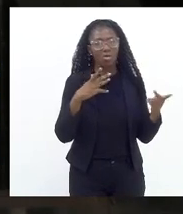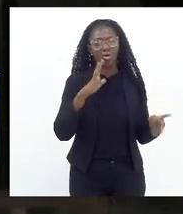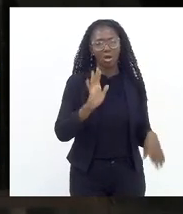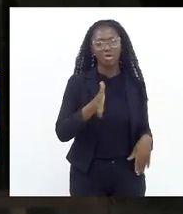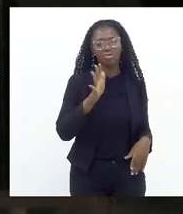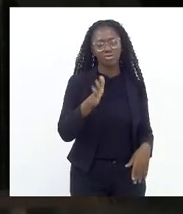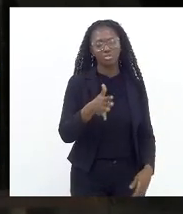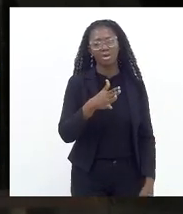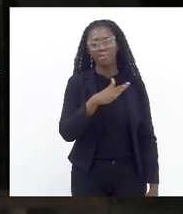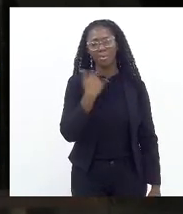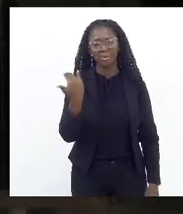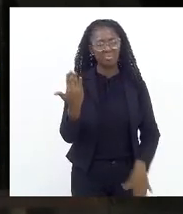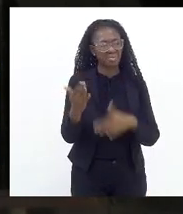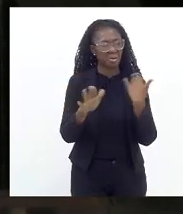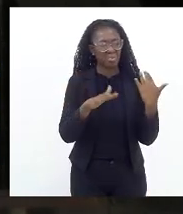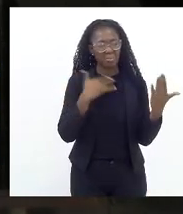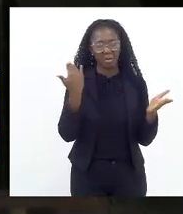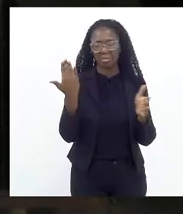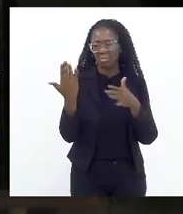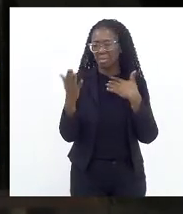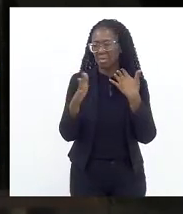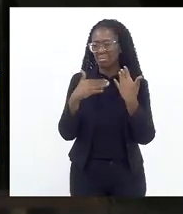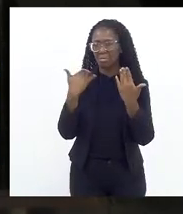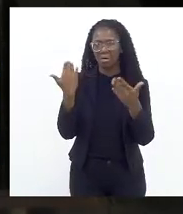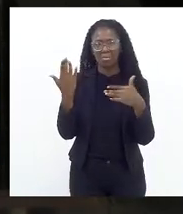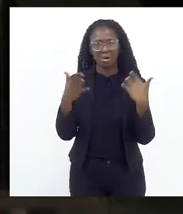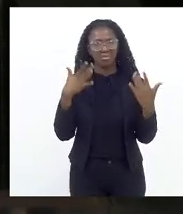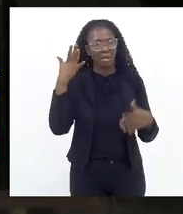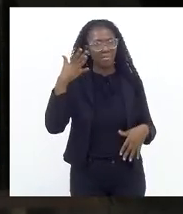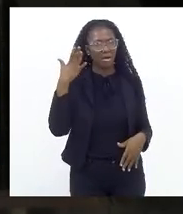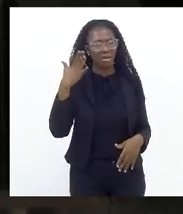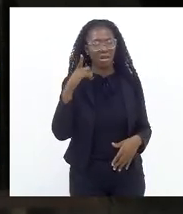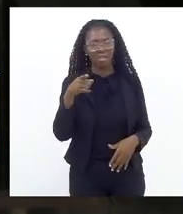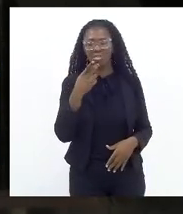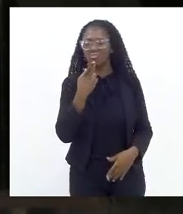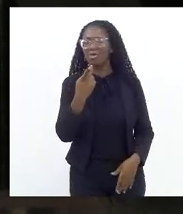às dezenas de milhares, e ele disse